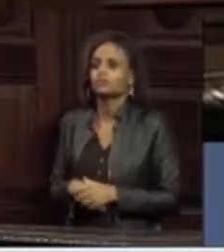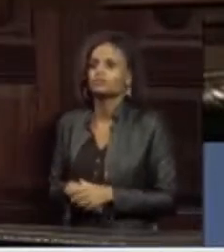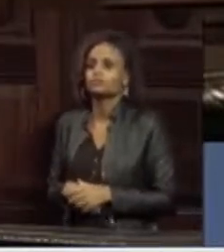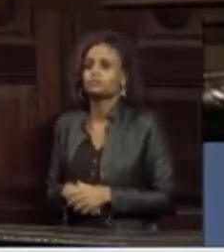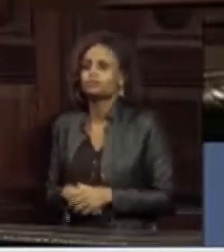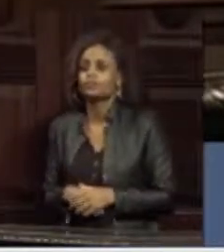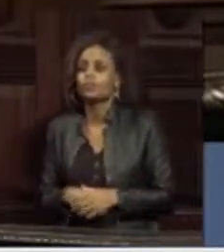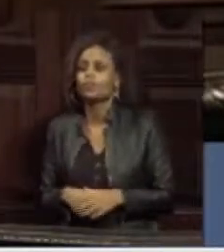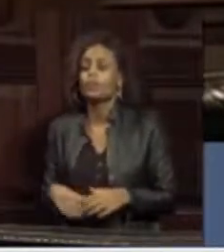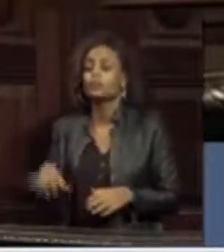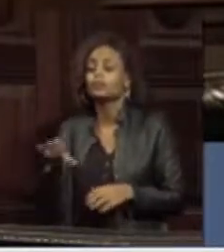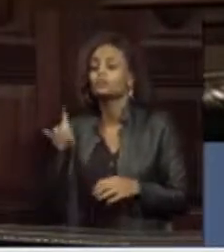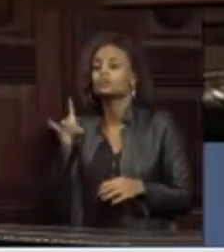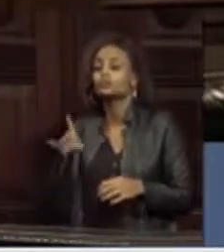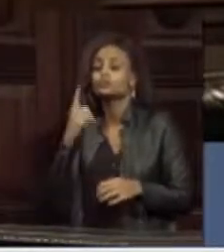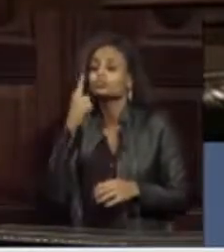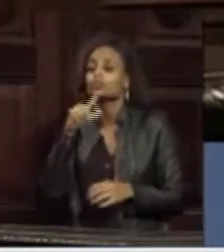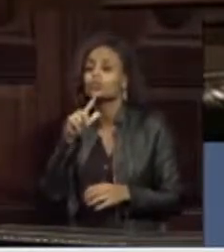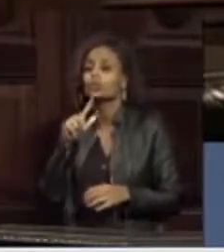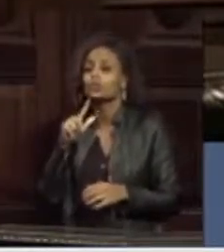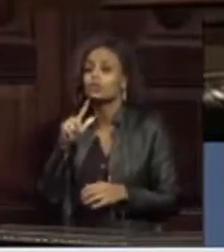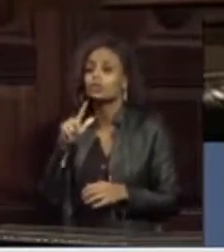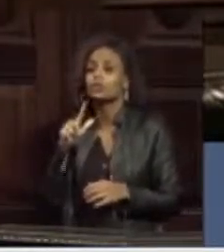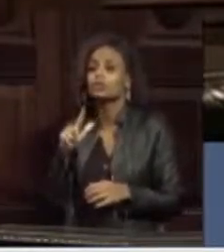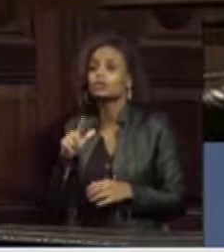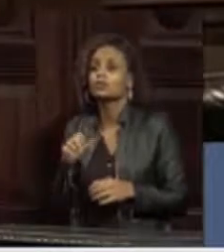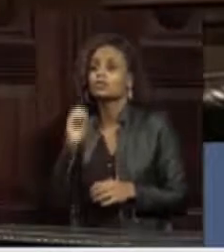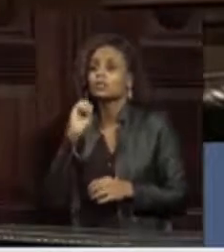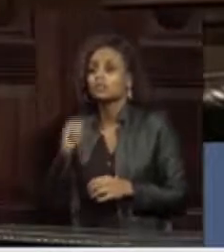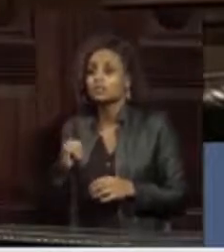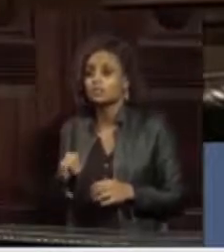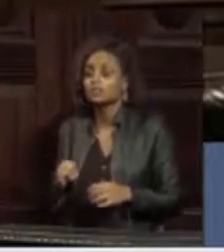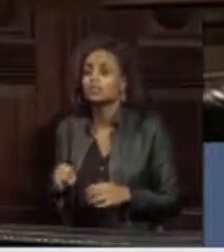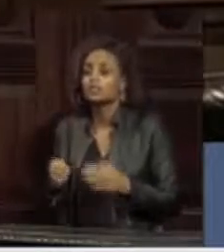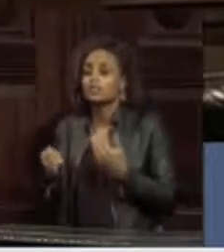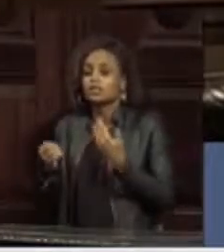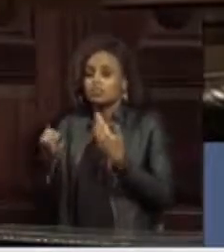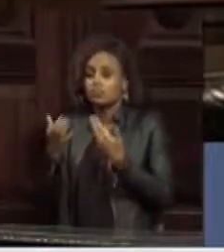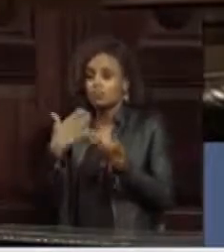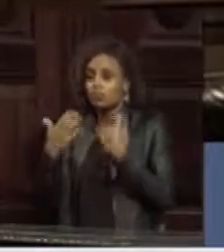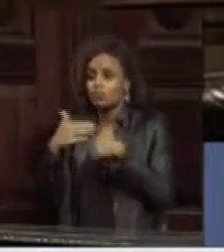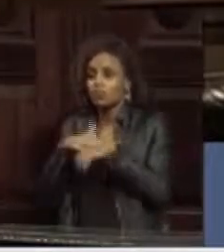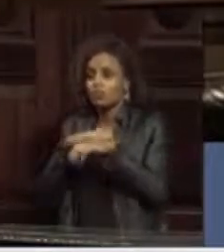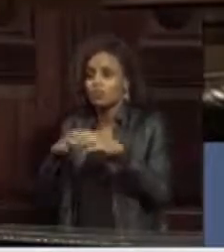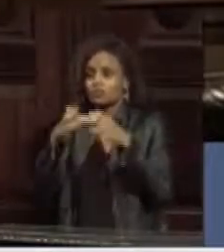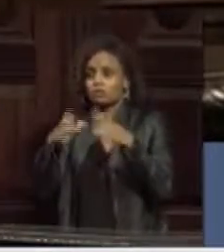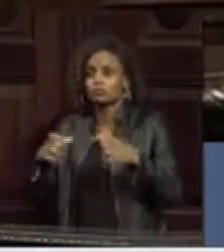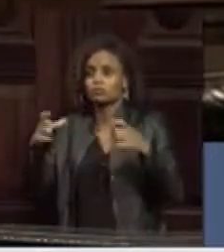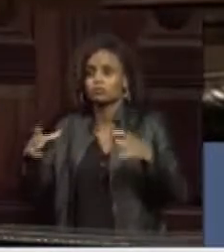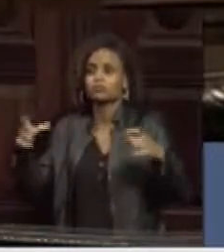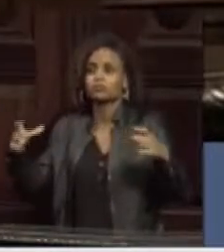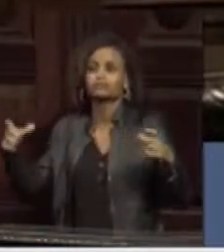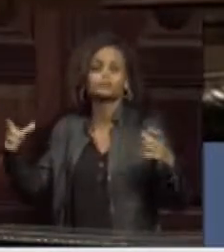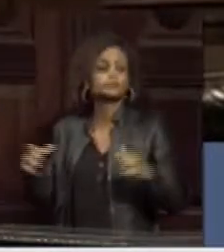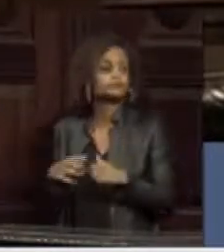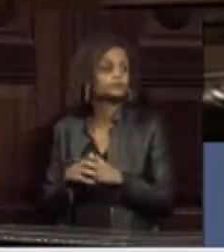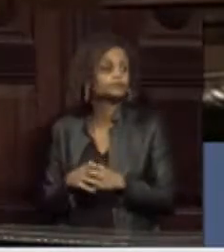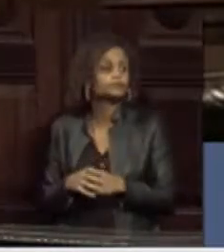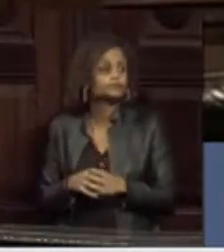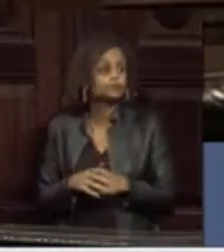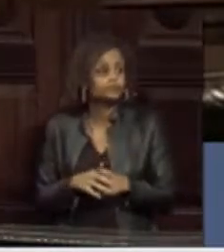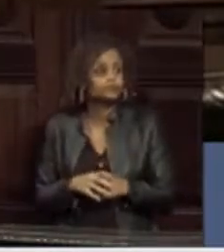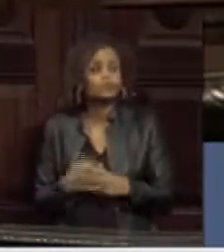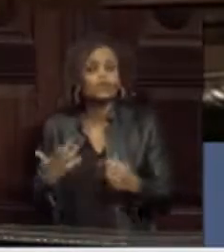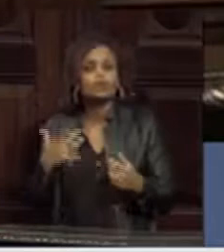E nós só conseguiremos isso a partir da ampliação do debate, a partir da ampliação da discussão. Eu acho